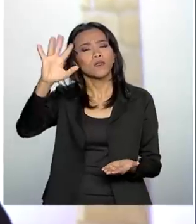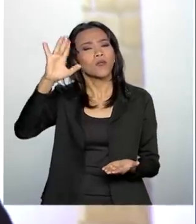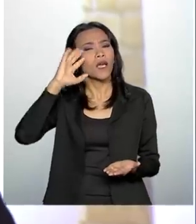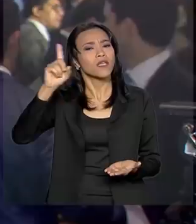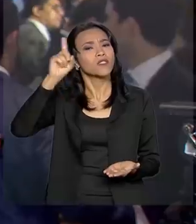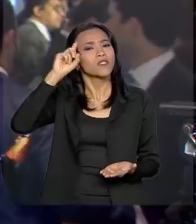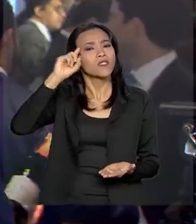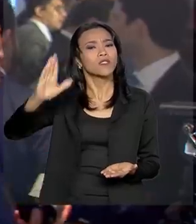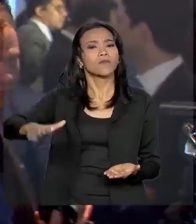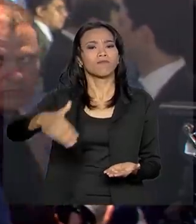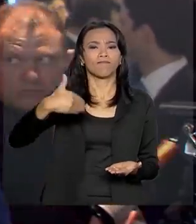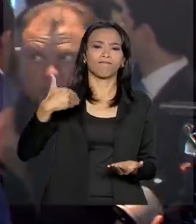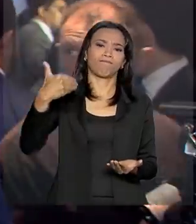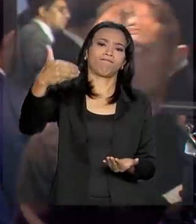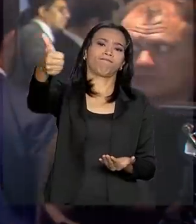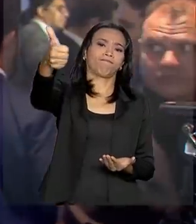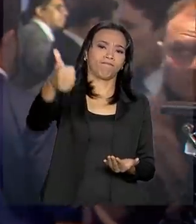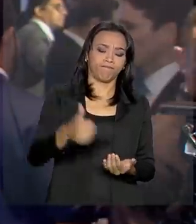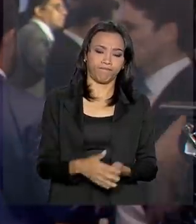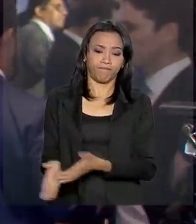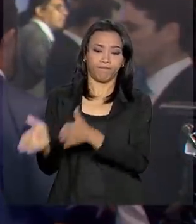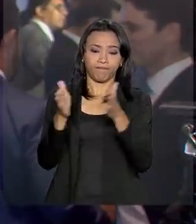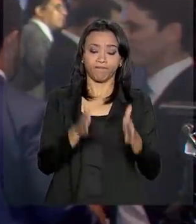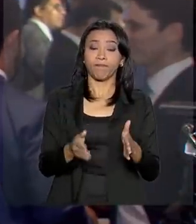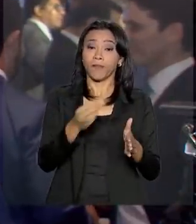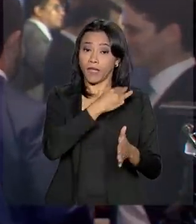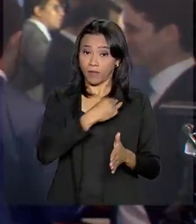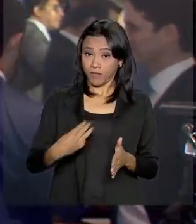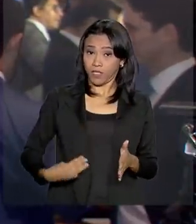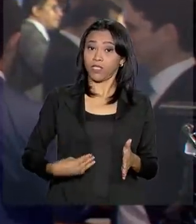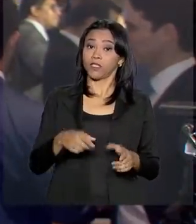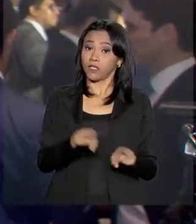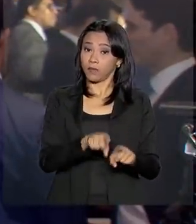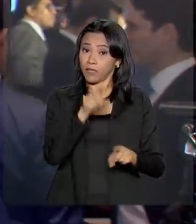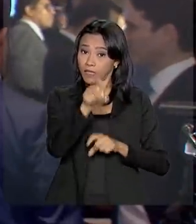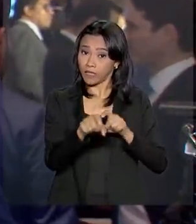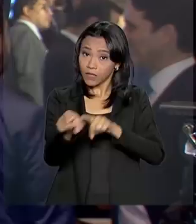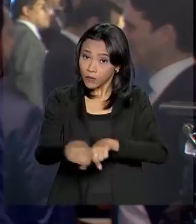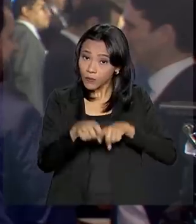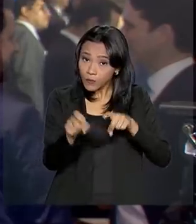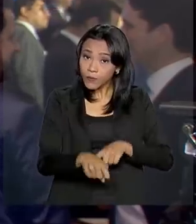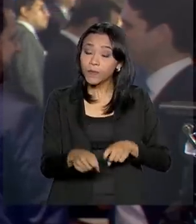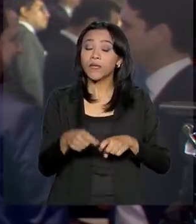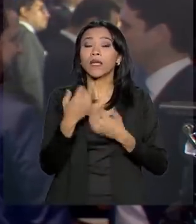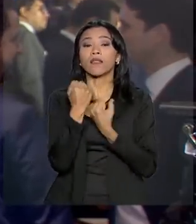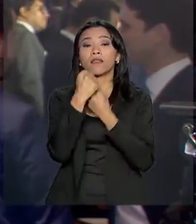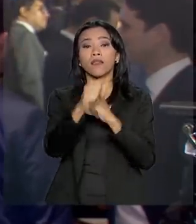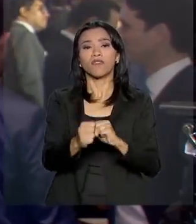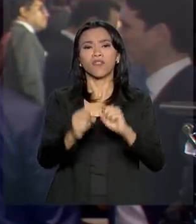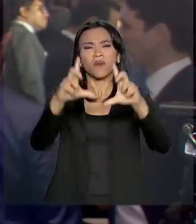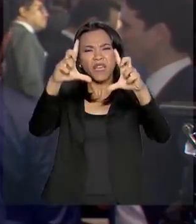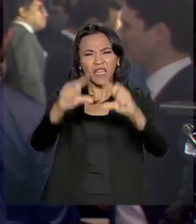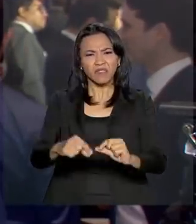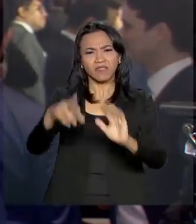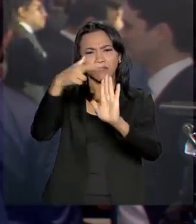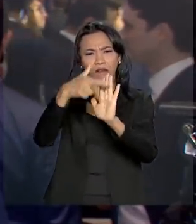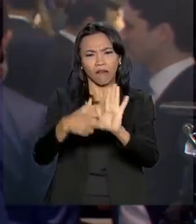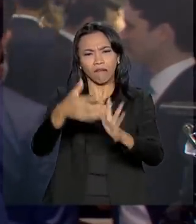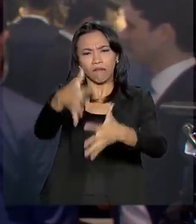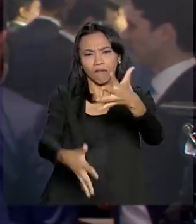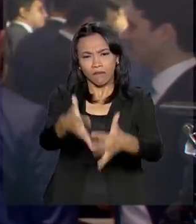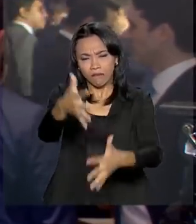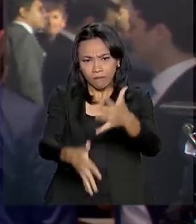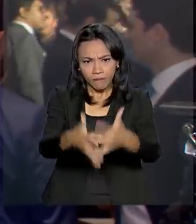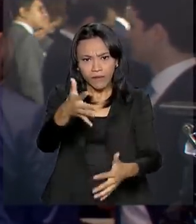nós merecemos. A ministra da Agricultura, Tereza Cristina, defendeu a desburocratização para o setor e disse que o